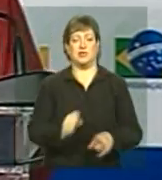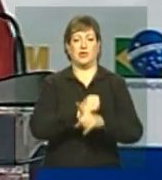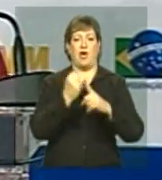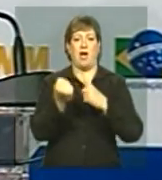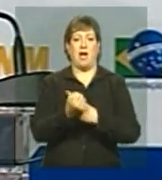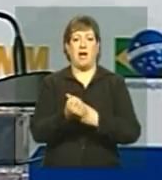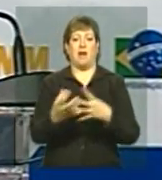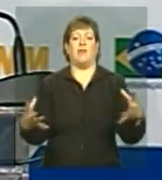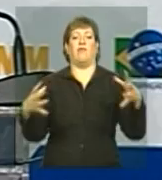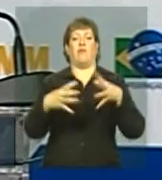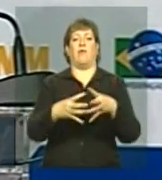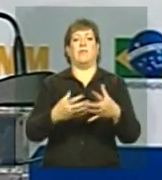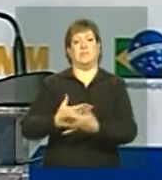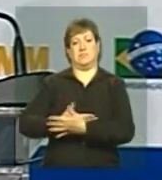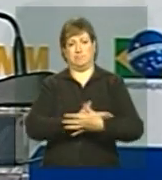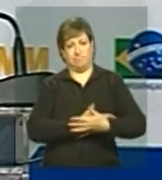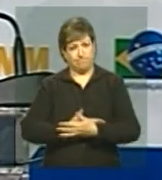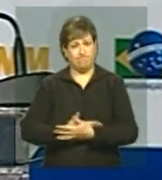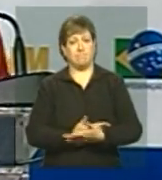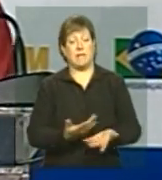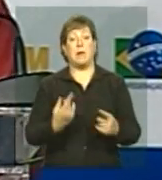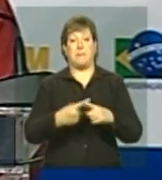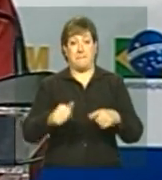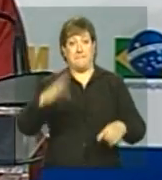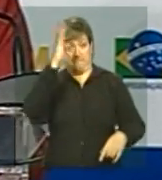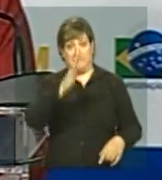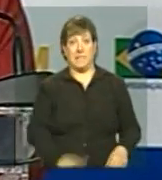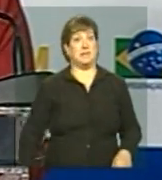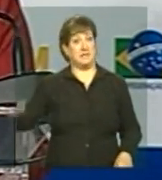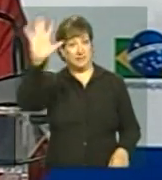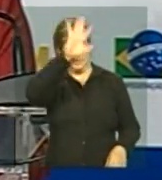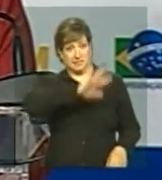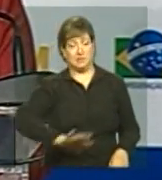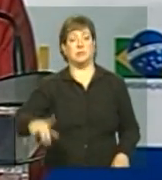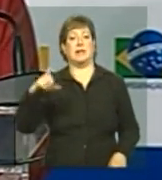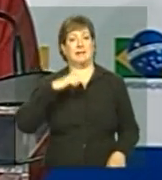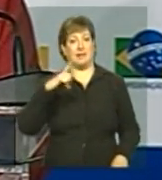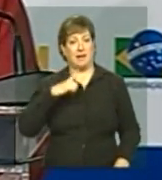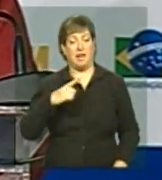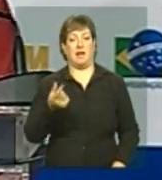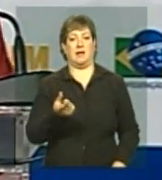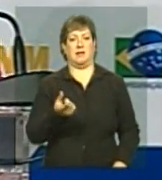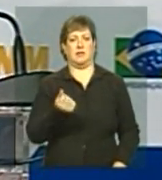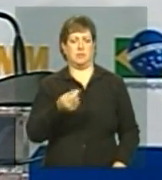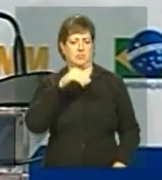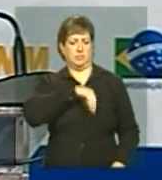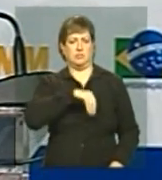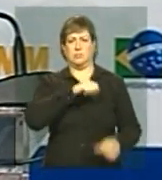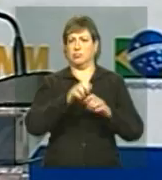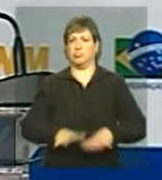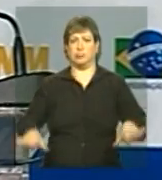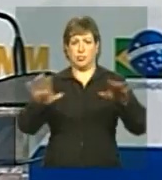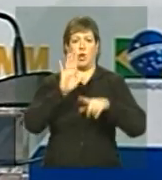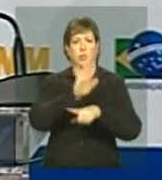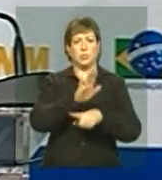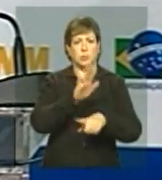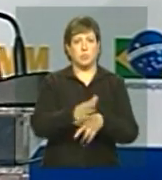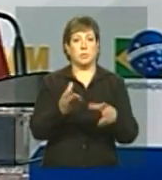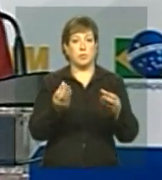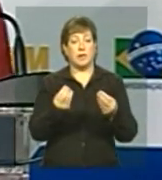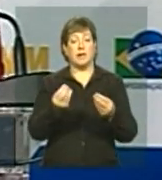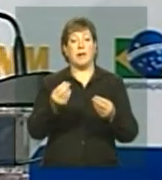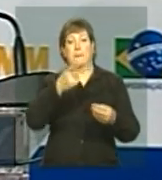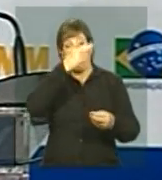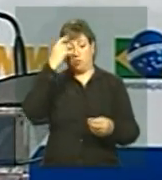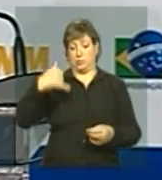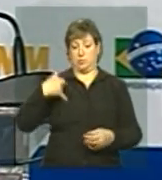no Brasil. Porque o Brasil tem uma distribuição de renda que beneficia as pessoas mais